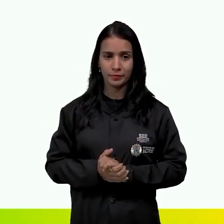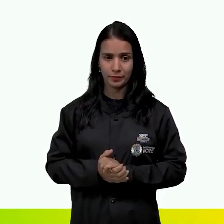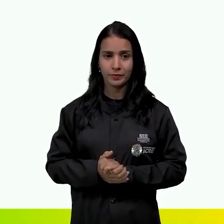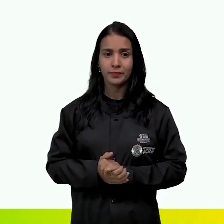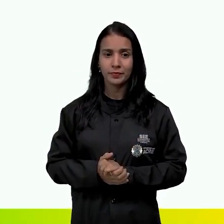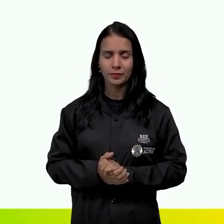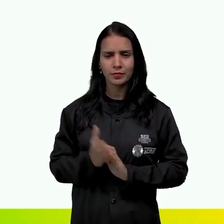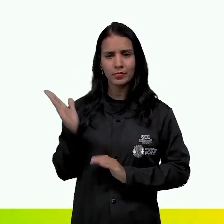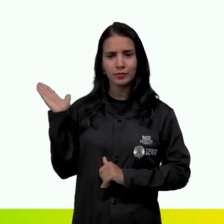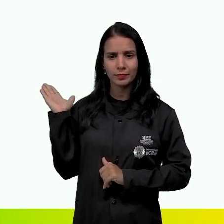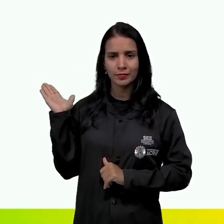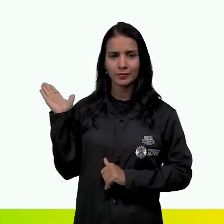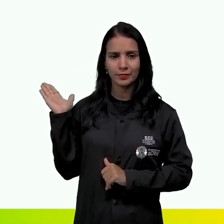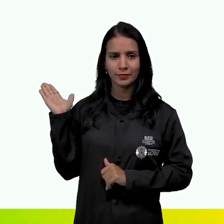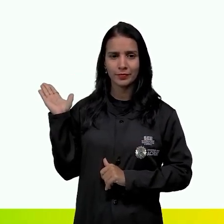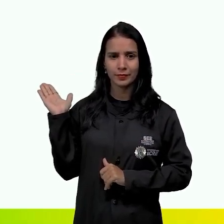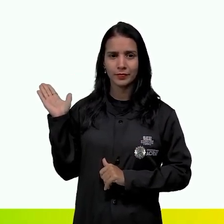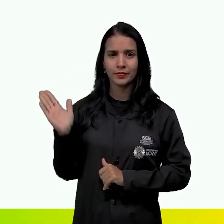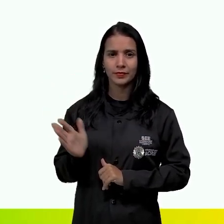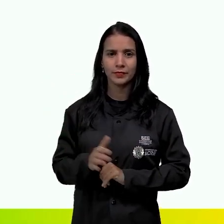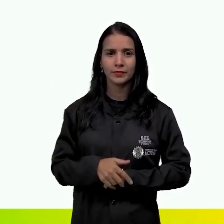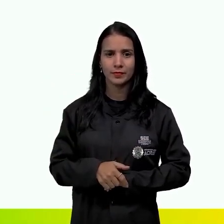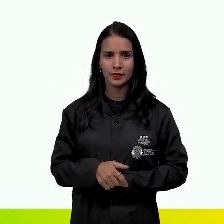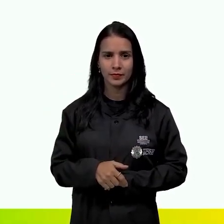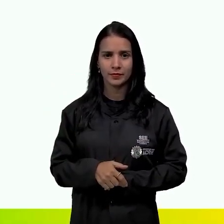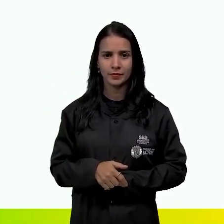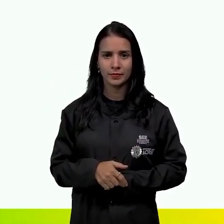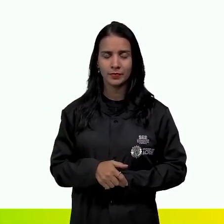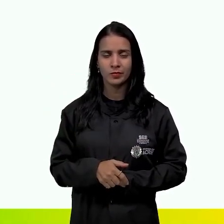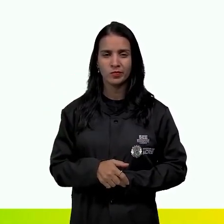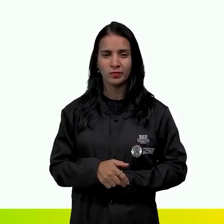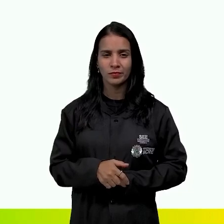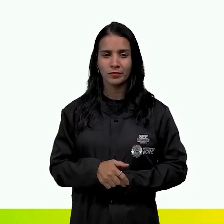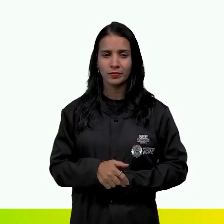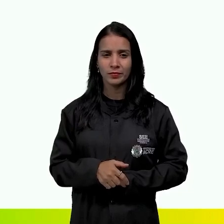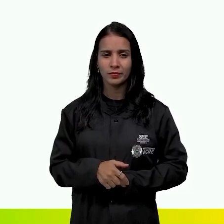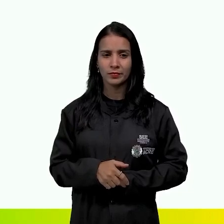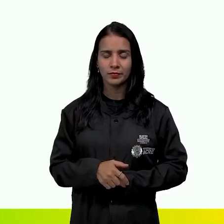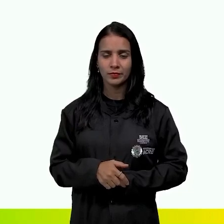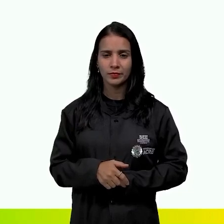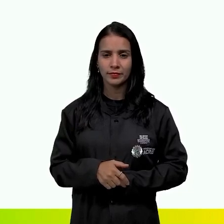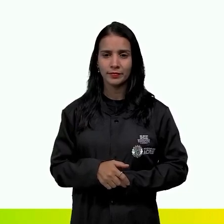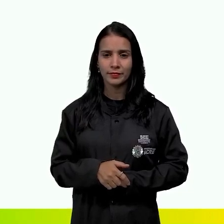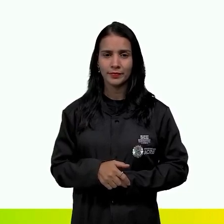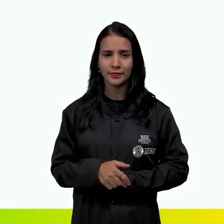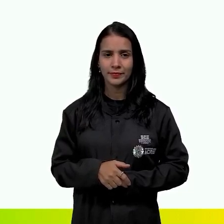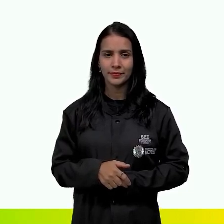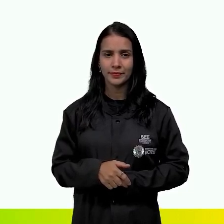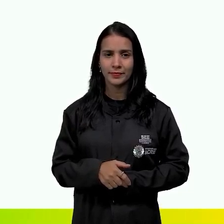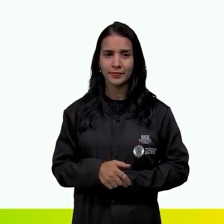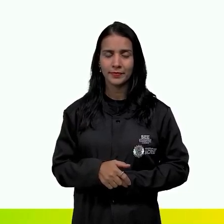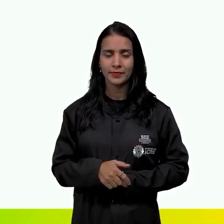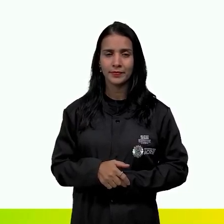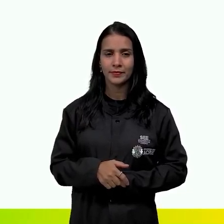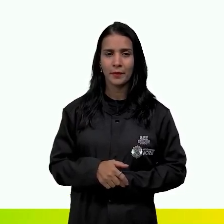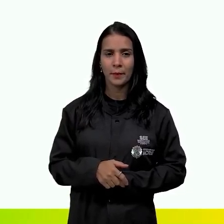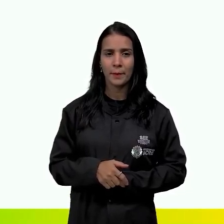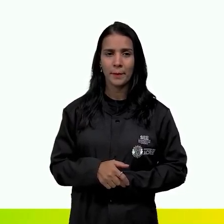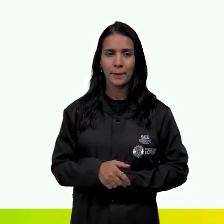que contém essa base é paralela a um solo plano horizontal. Então aqui nós